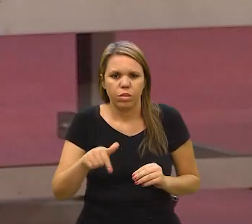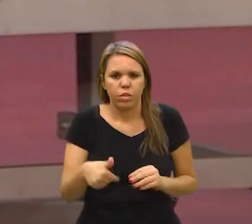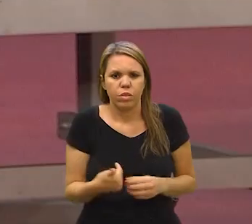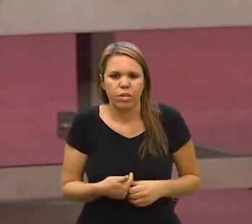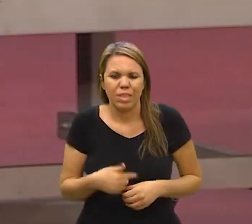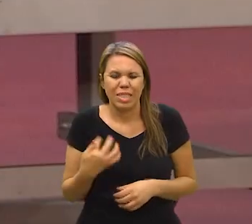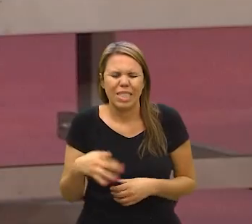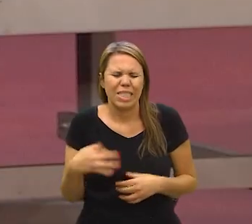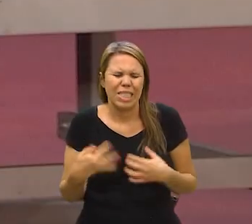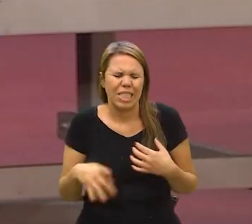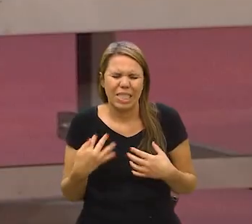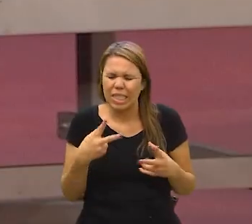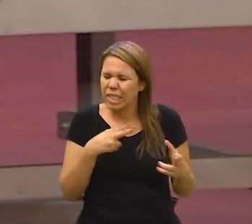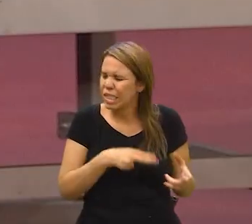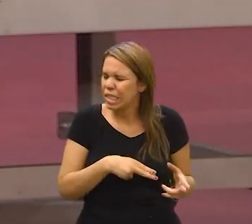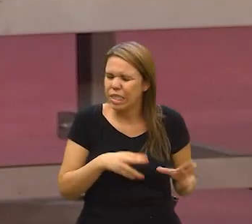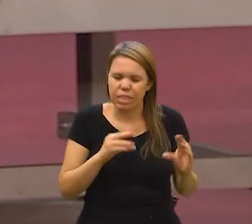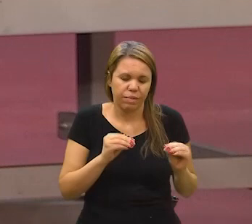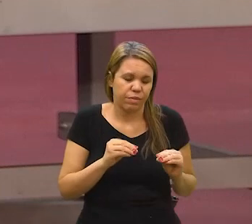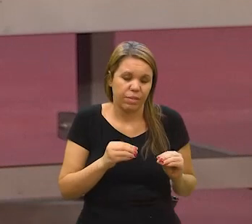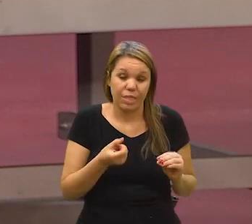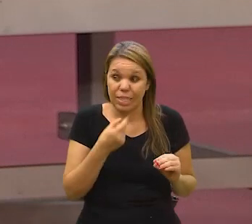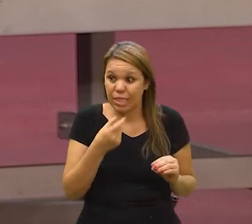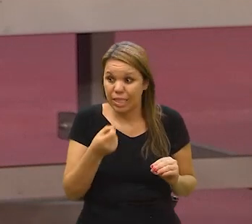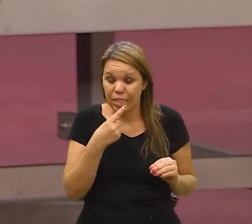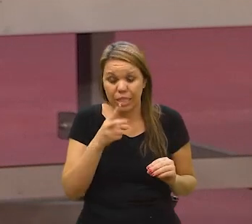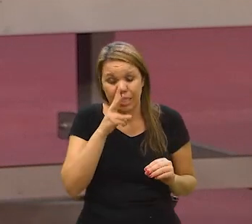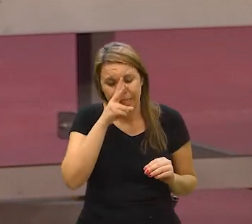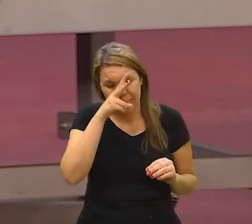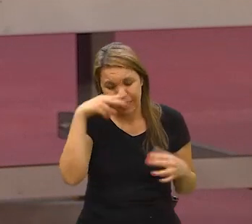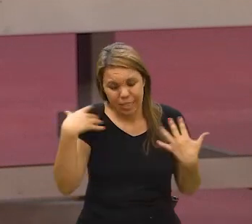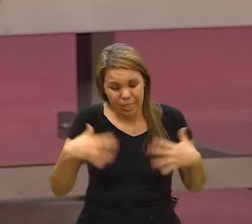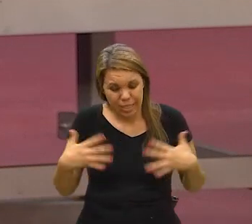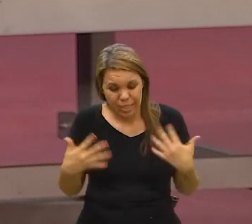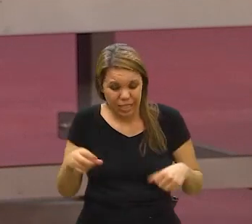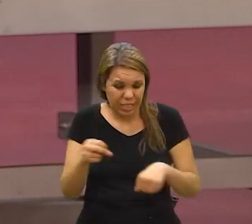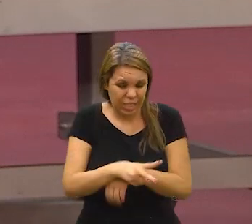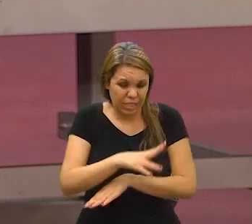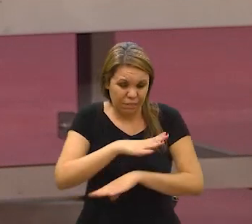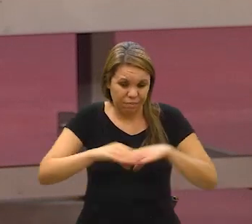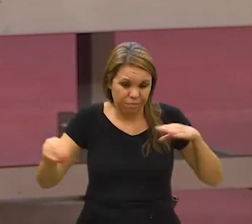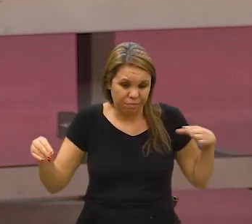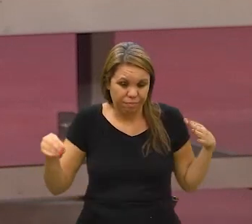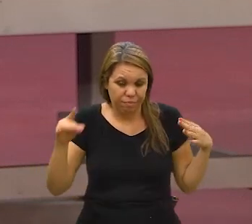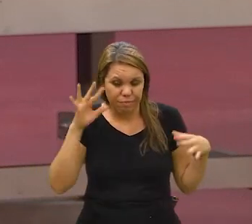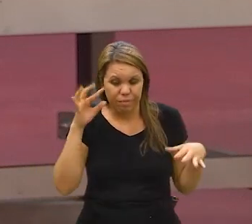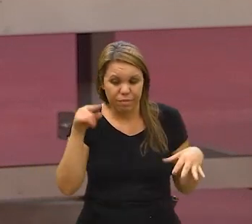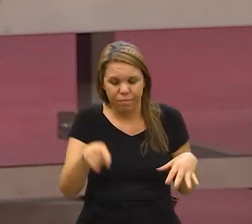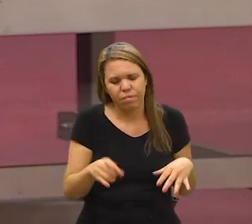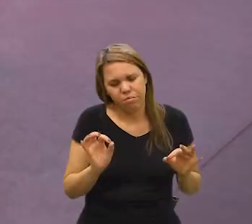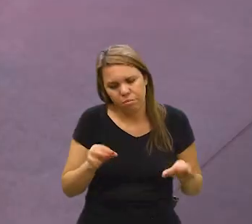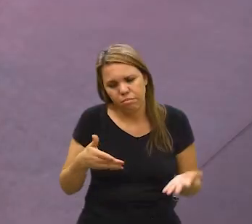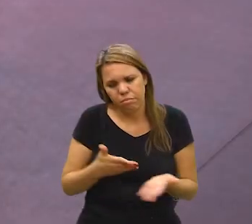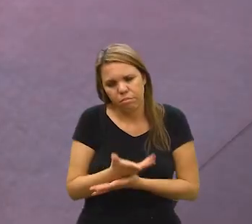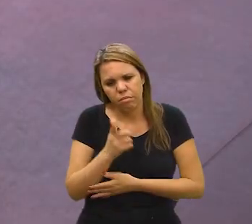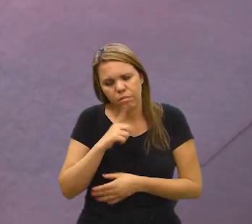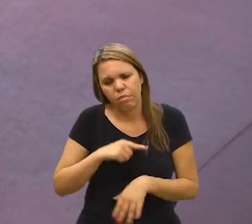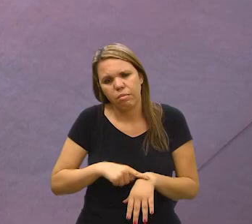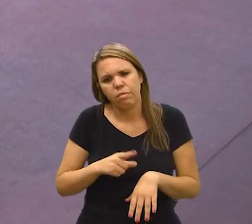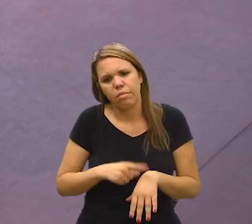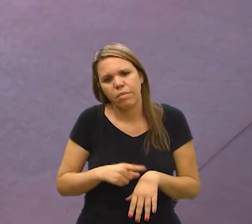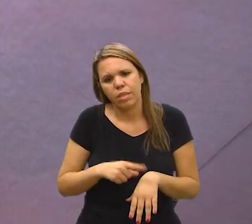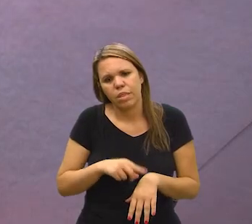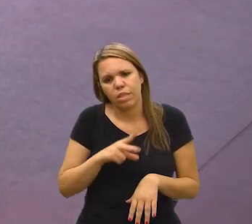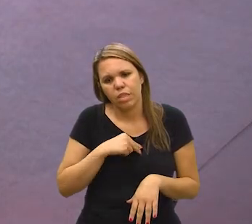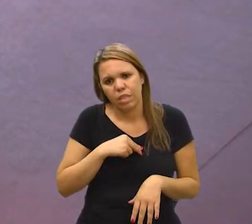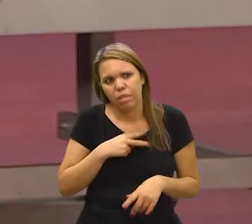noite depois eu tive muita dor, não dormi à noite. Isso que eu tomei tudo quanto é tipo de anti-inflamatório que você possa imaginar. Mas acabou dando tudo certo. Eu acho que é um